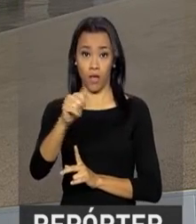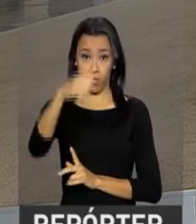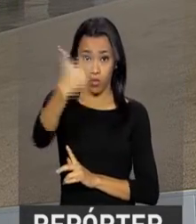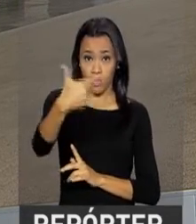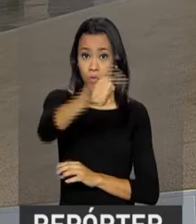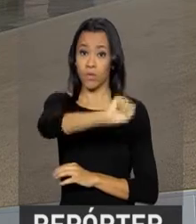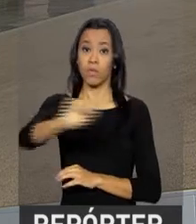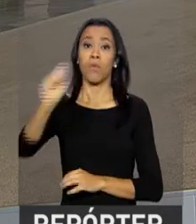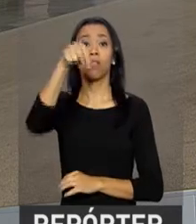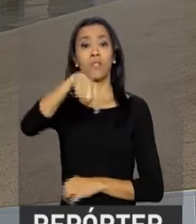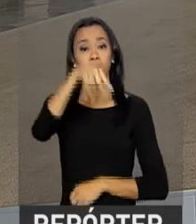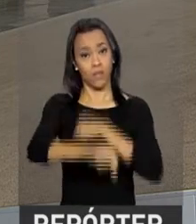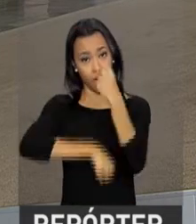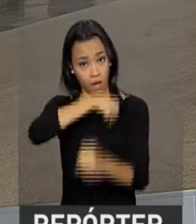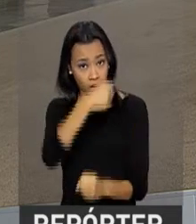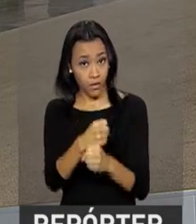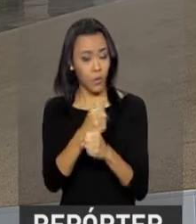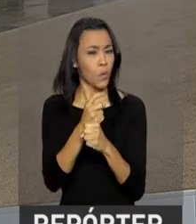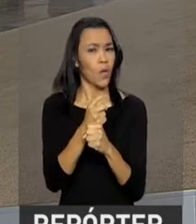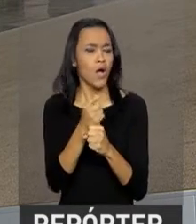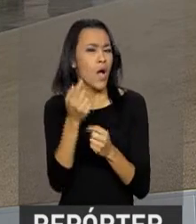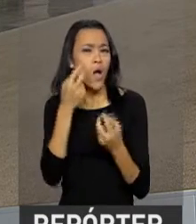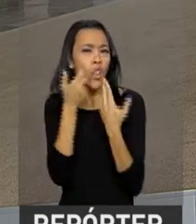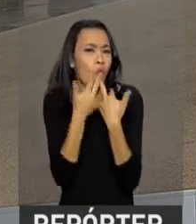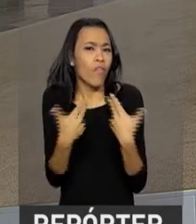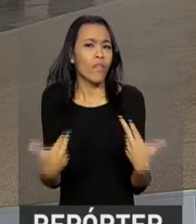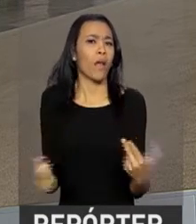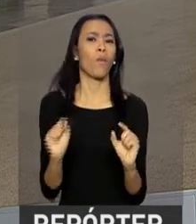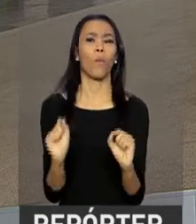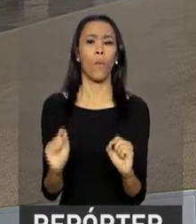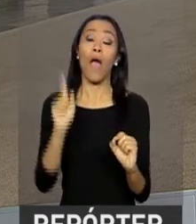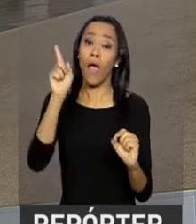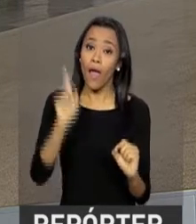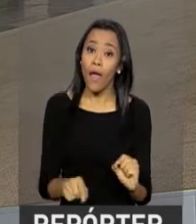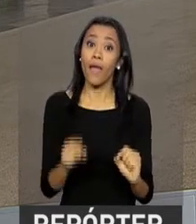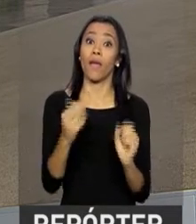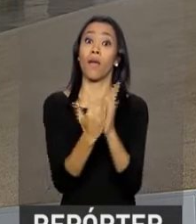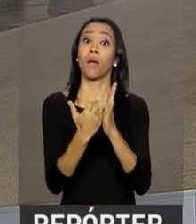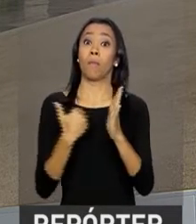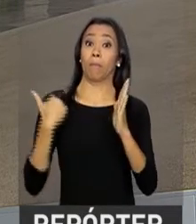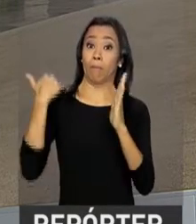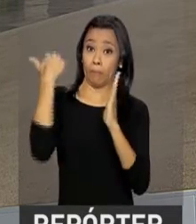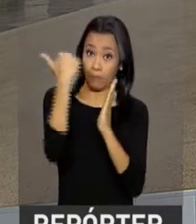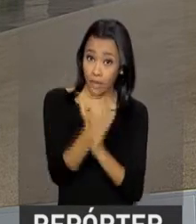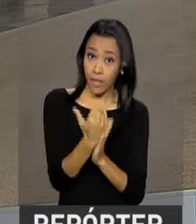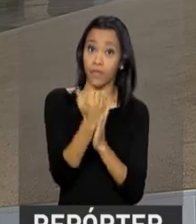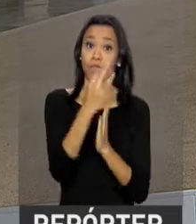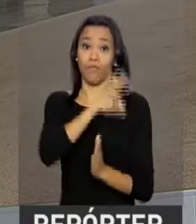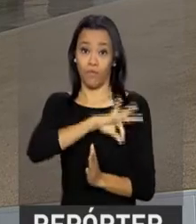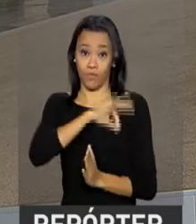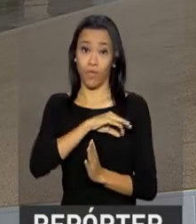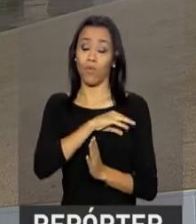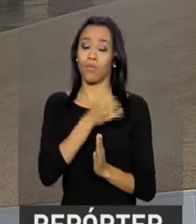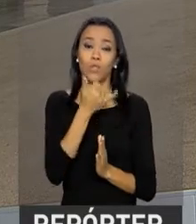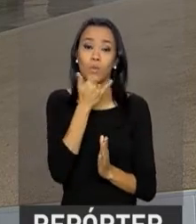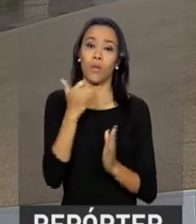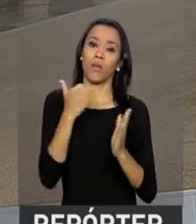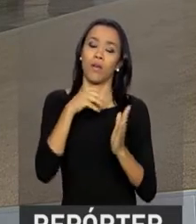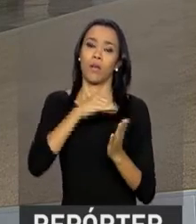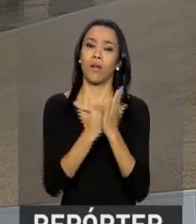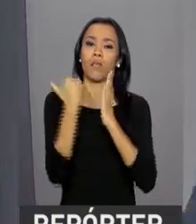semestre deste ano. Uma das novidades aí é a ampliação do teto para a participação no programa. Vamos ver na